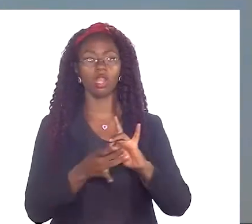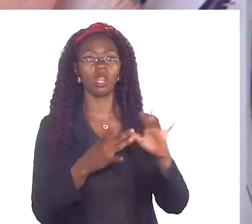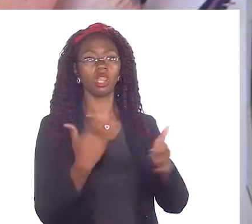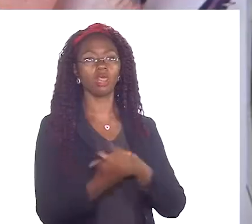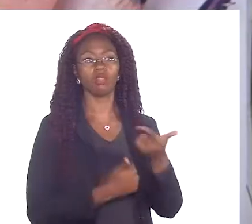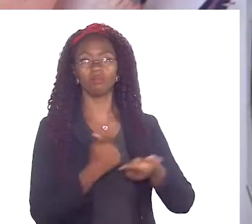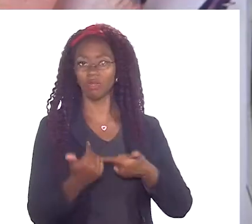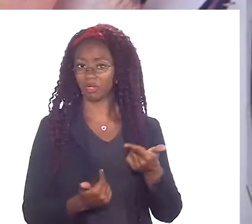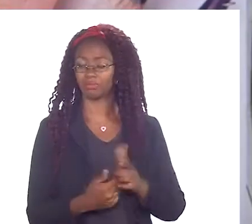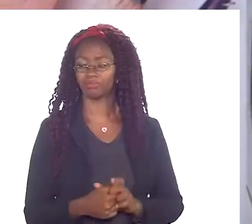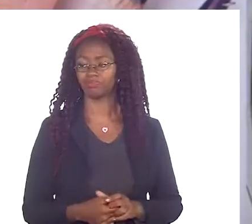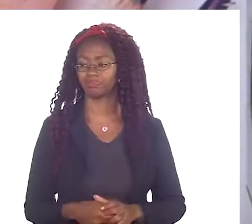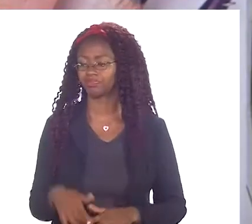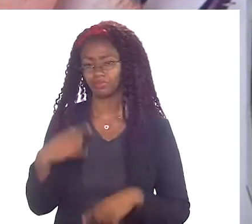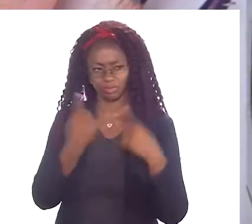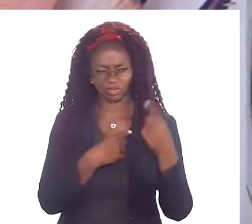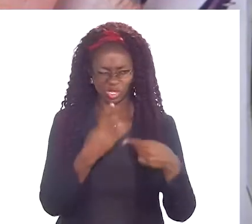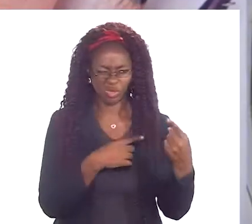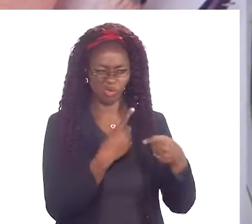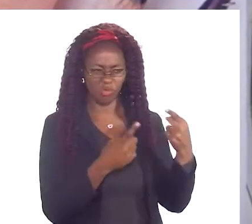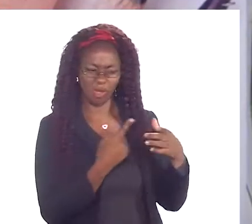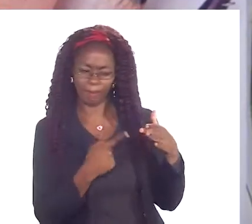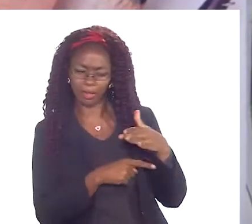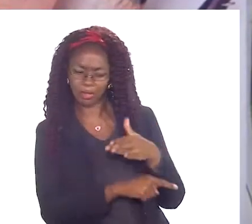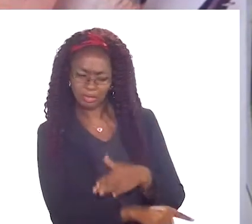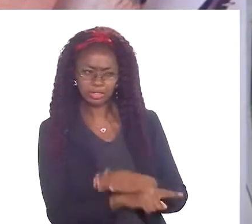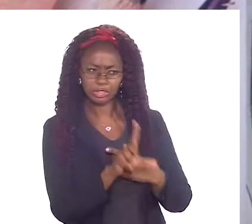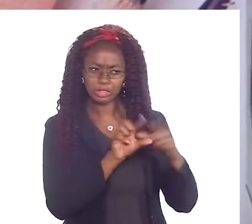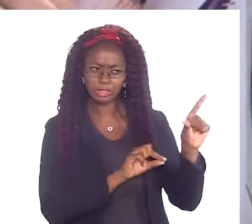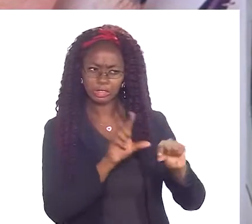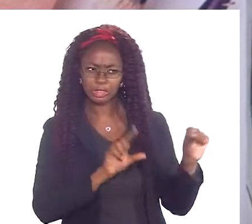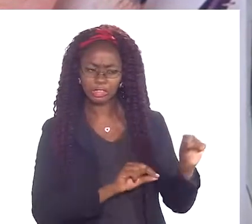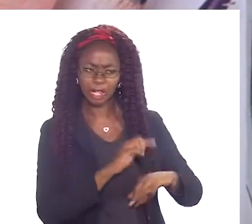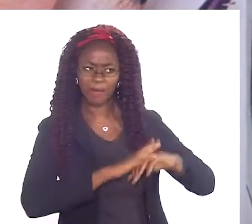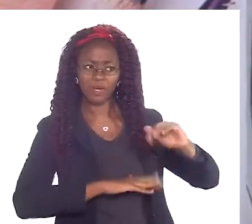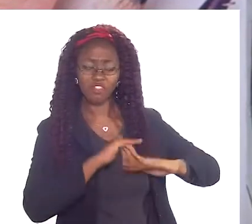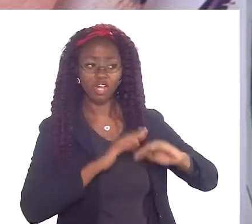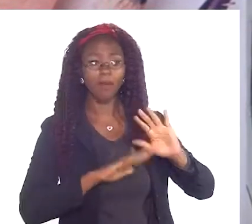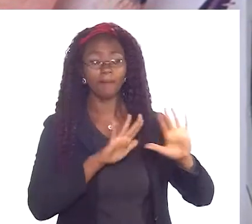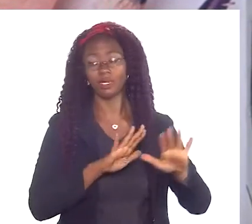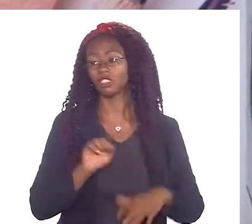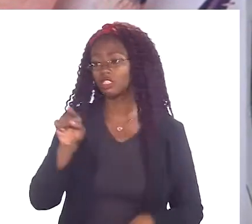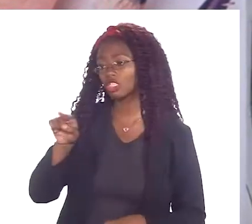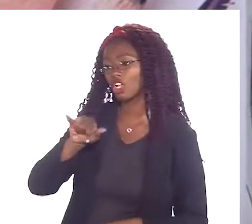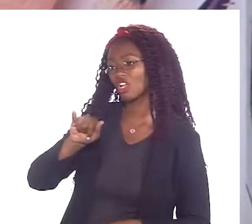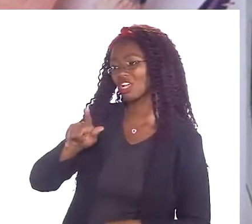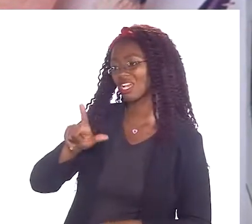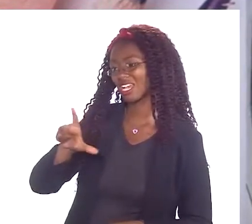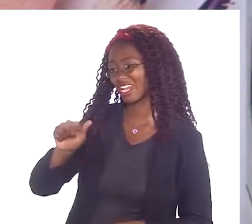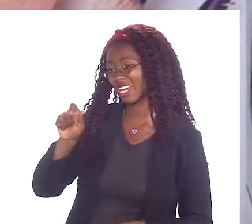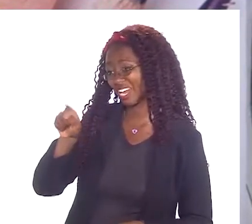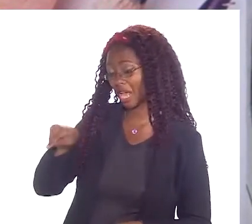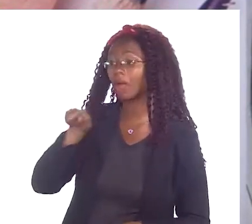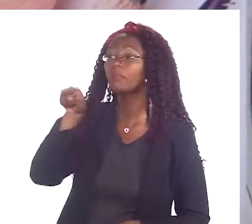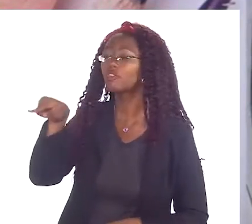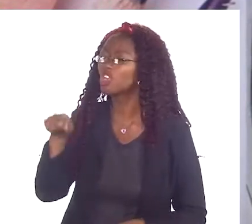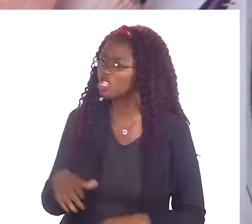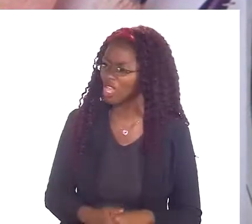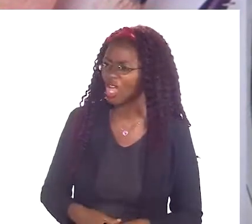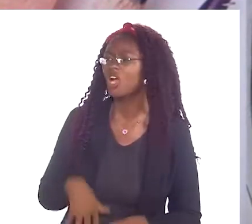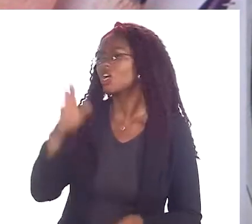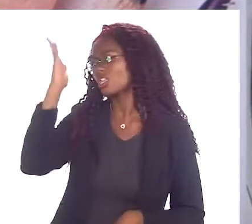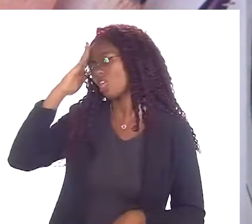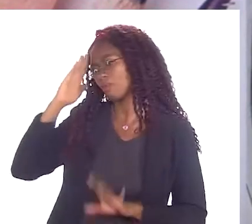companhia. Quero depois me aprofundar nessa questão do processo seletivo, mas vou chamar o Iglá aqui para o nosso papo. Iglá, é